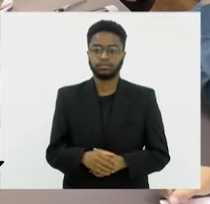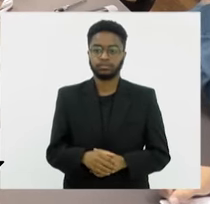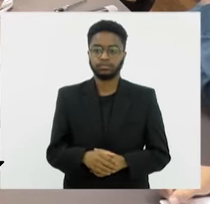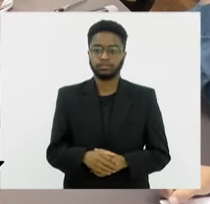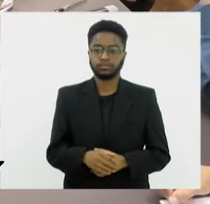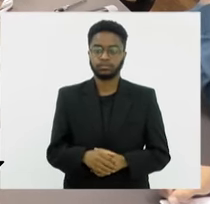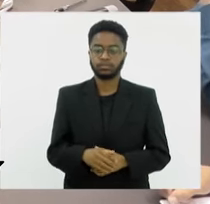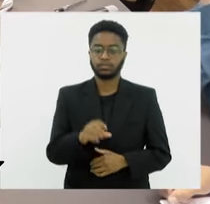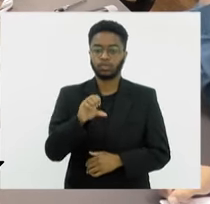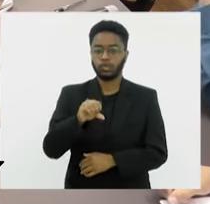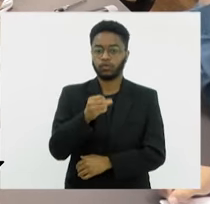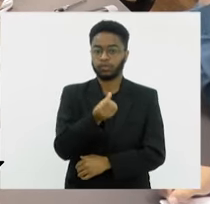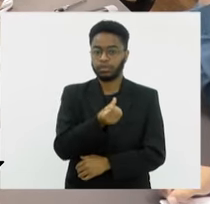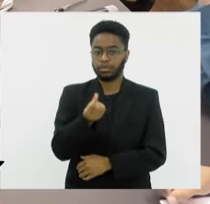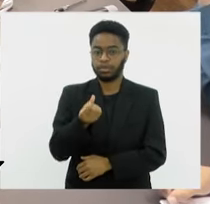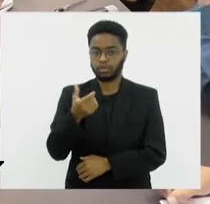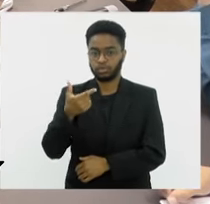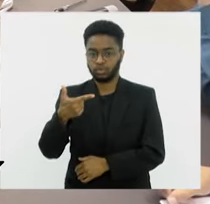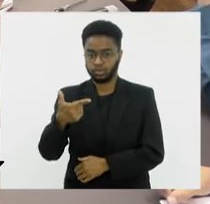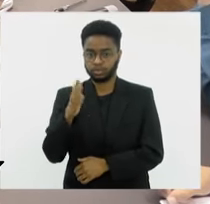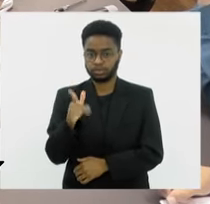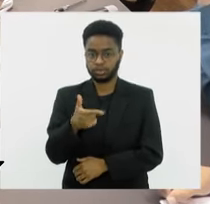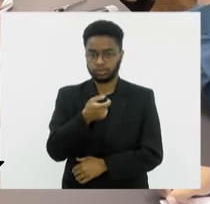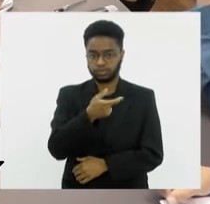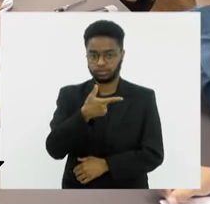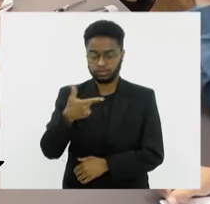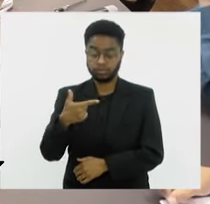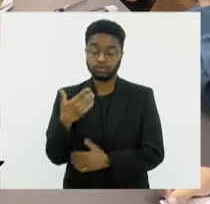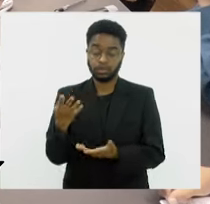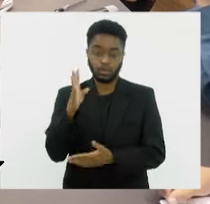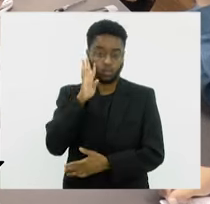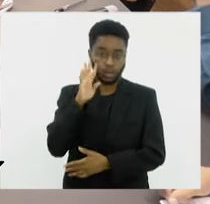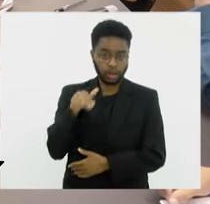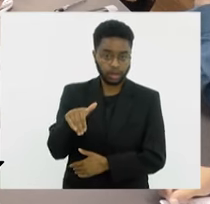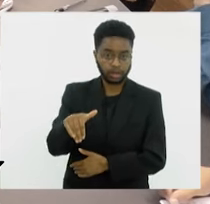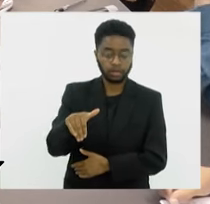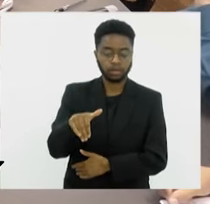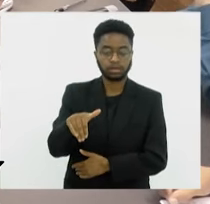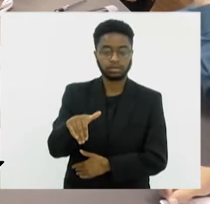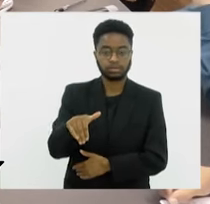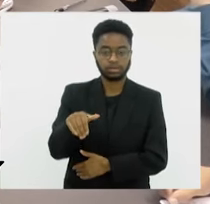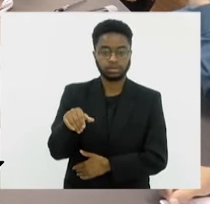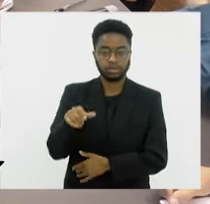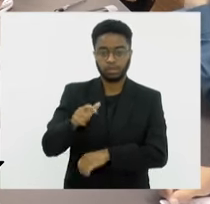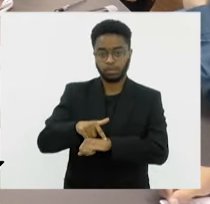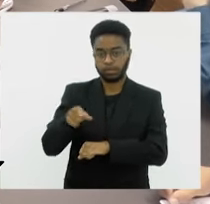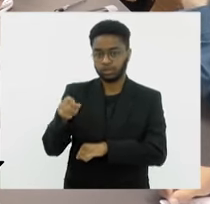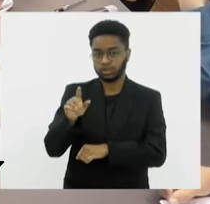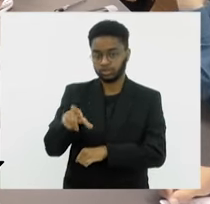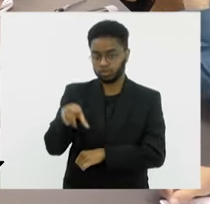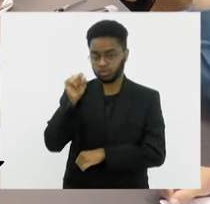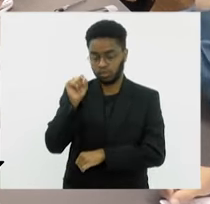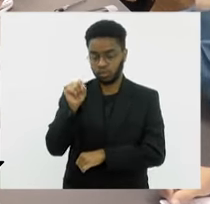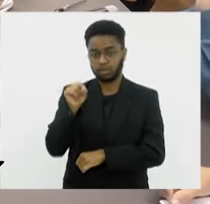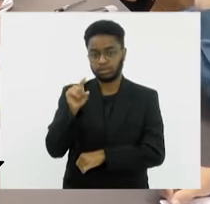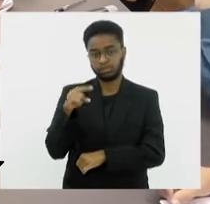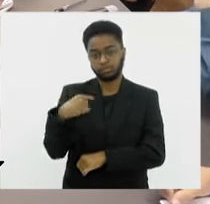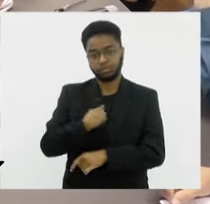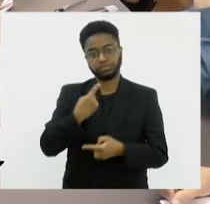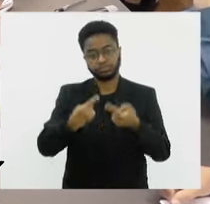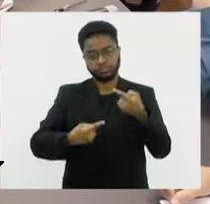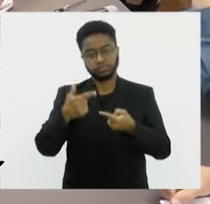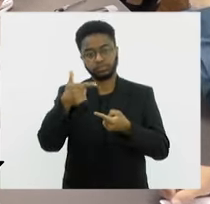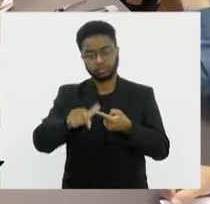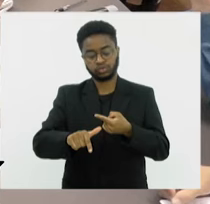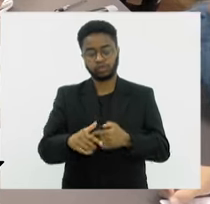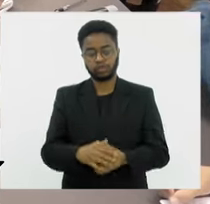De 22. E a gente atrás na próxima quarta, quando Vossa Excelência determinar, e a gente rediscute já. Obrigado.